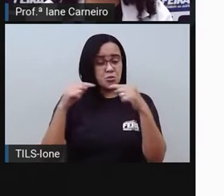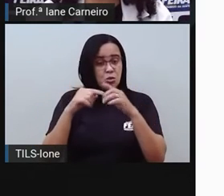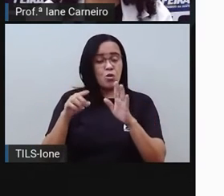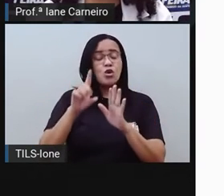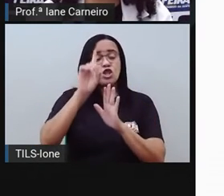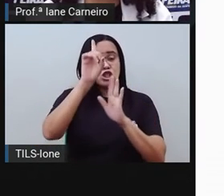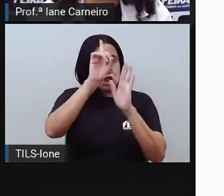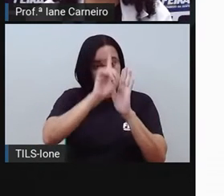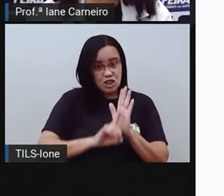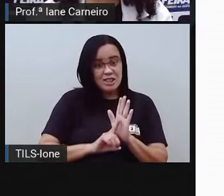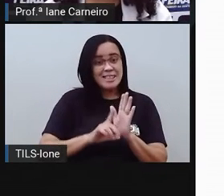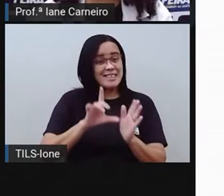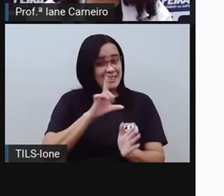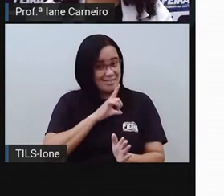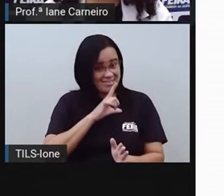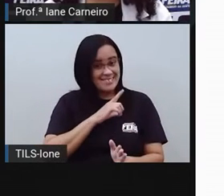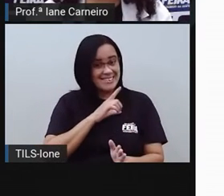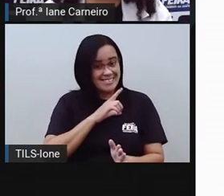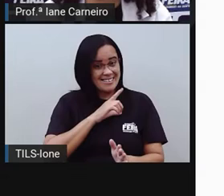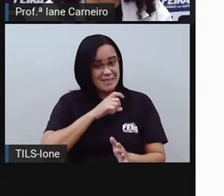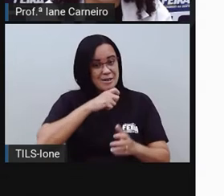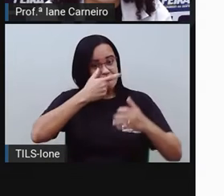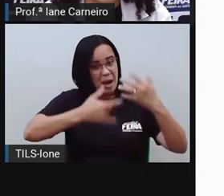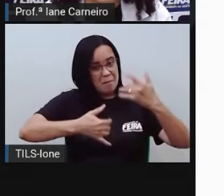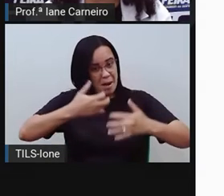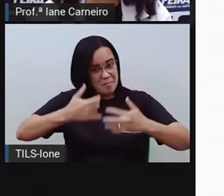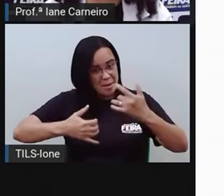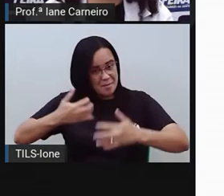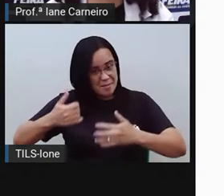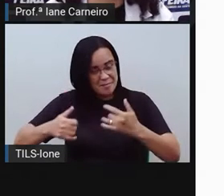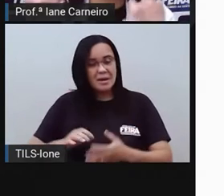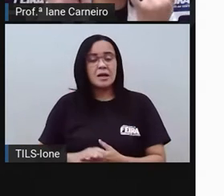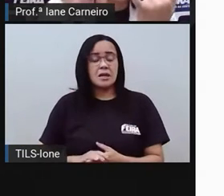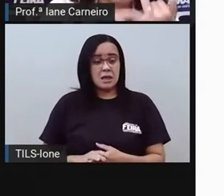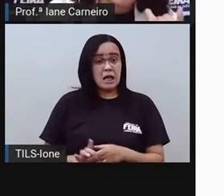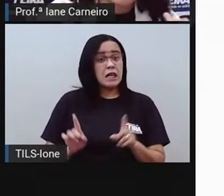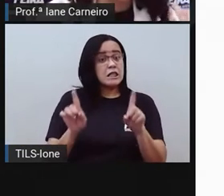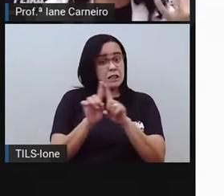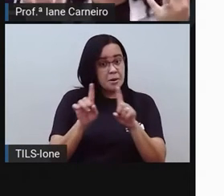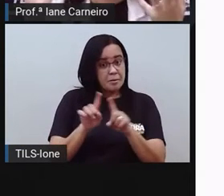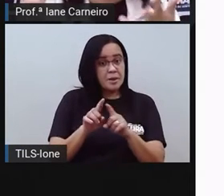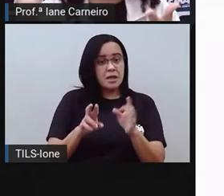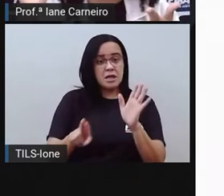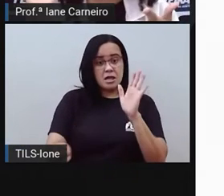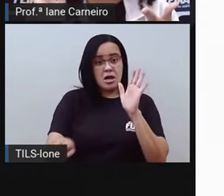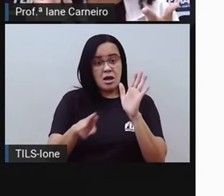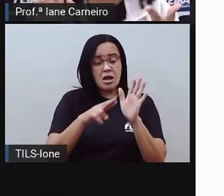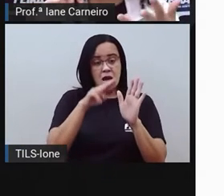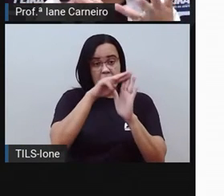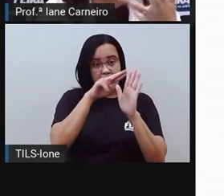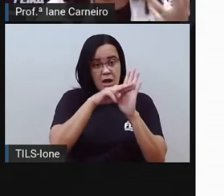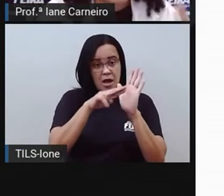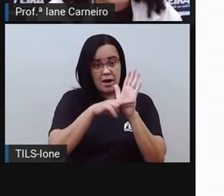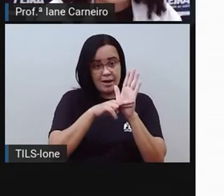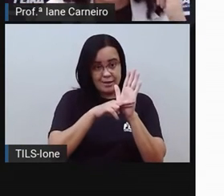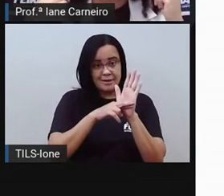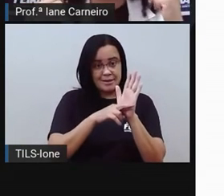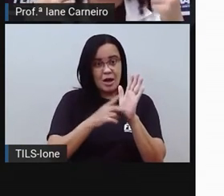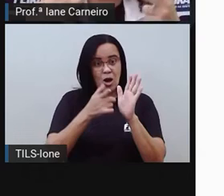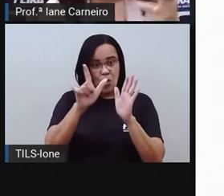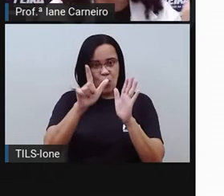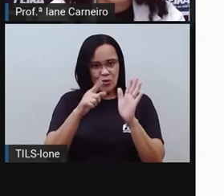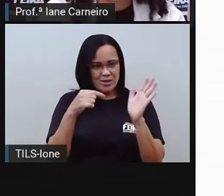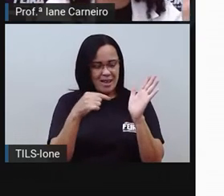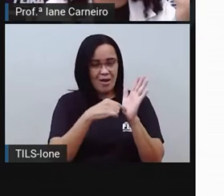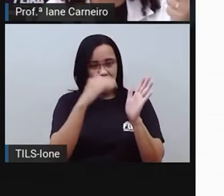Outra regra, ó, eu posso esperar minha vez. Né? Tanto para falar, quanto para ir para o recreio,